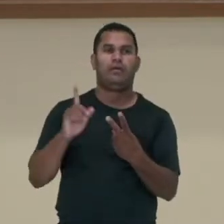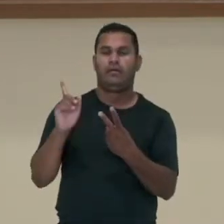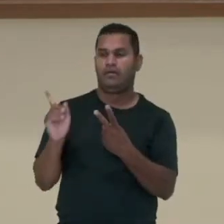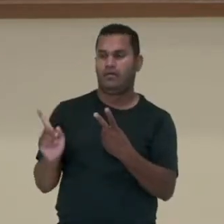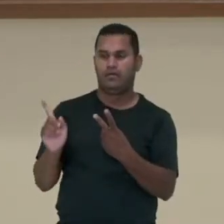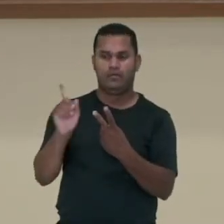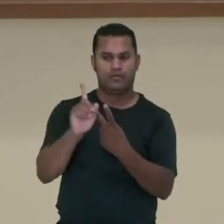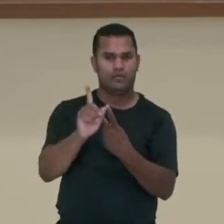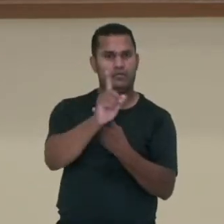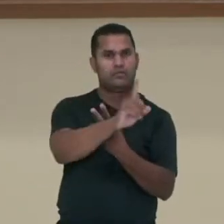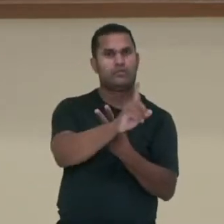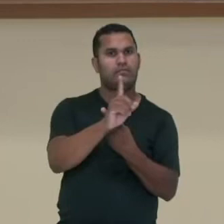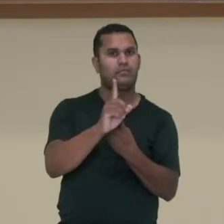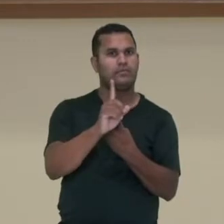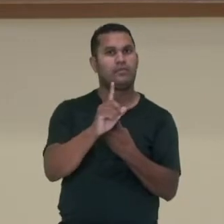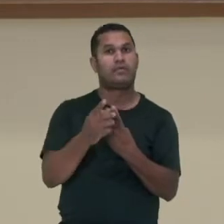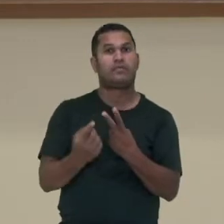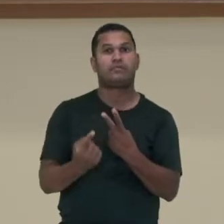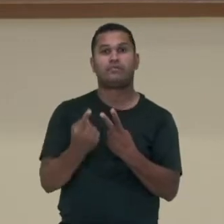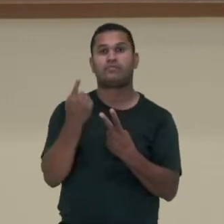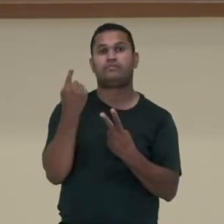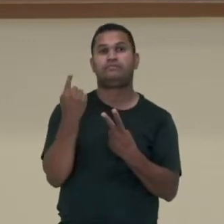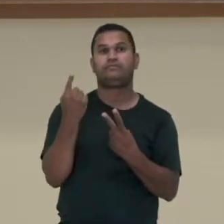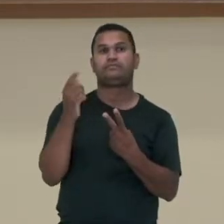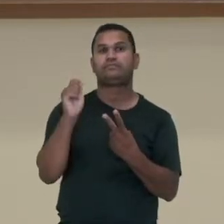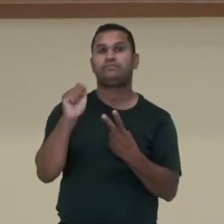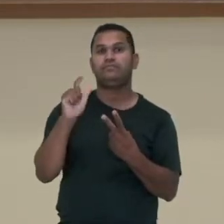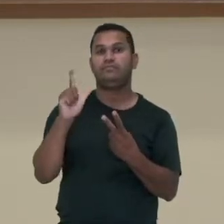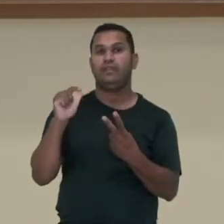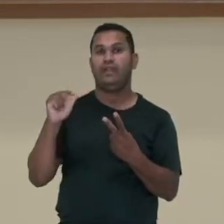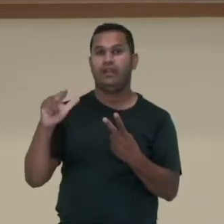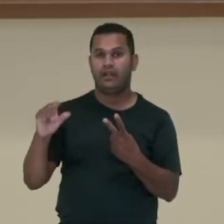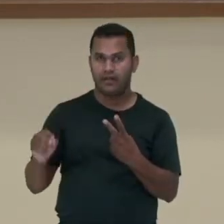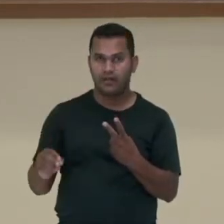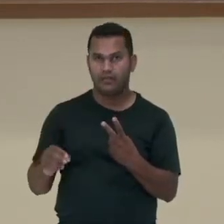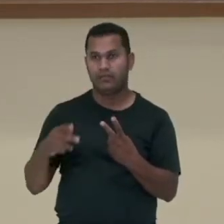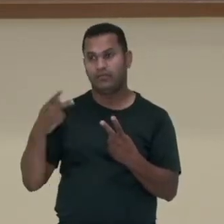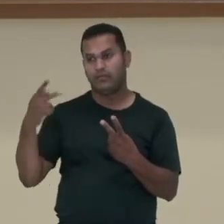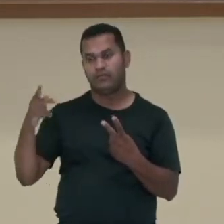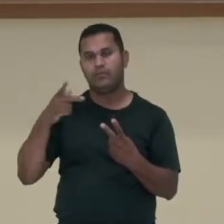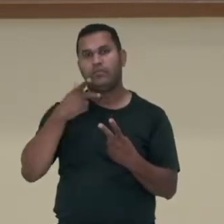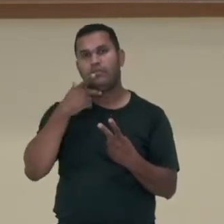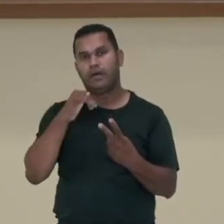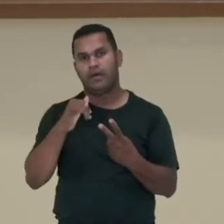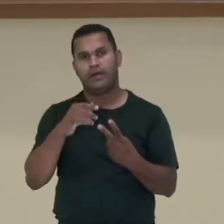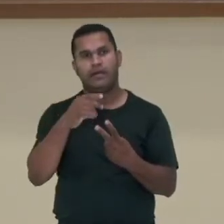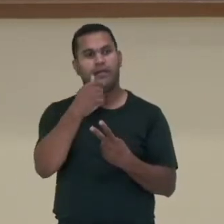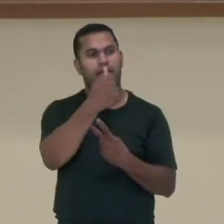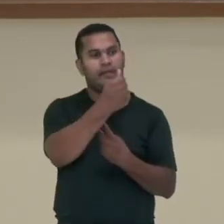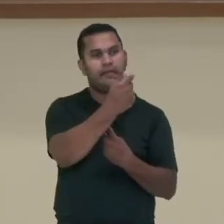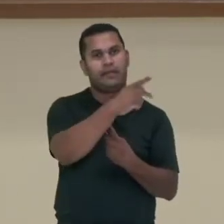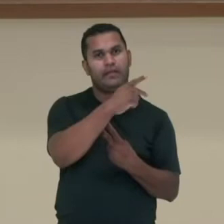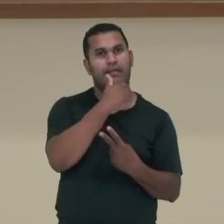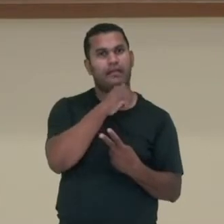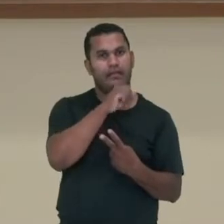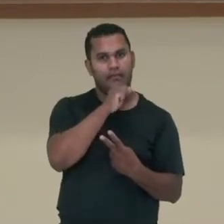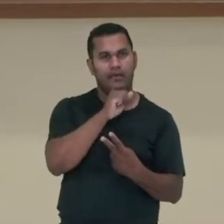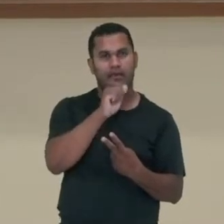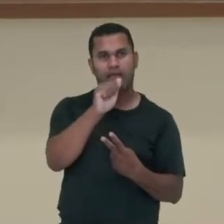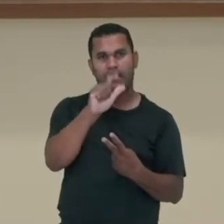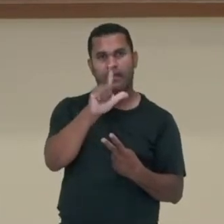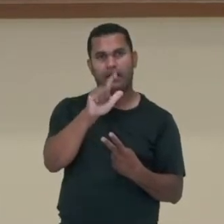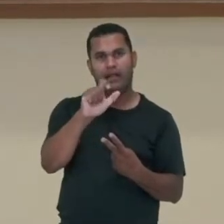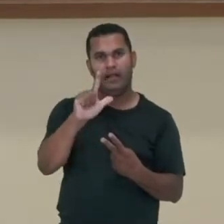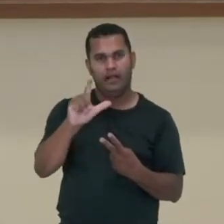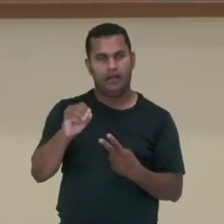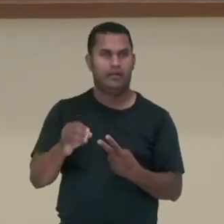de um gene específico com dois alelos. O alelo que veio do pai, alelo que veio da mãe. Então, o alelo seria essa variação do mesmo gene,